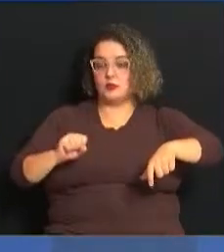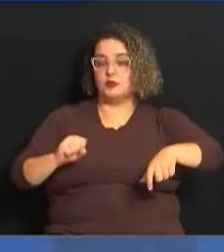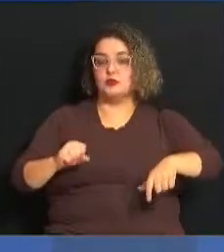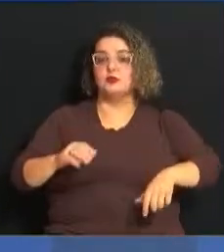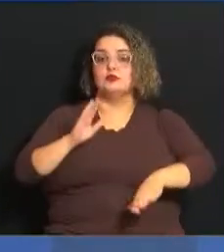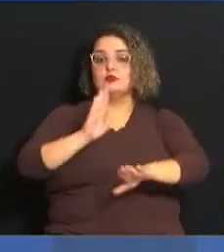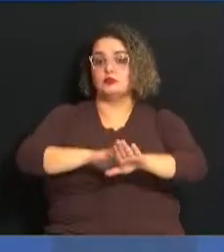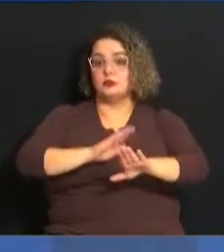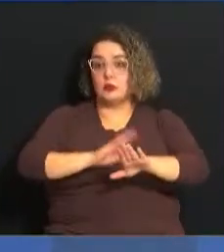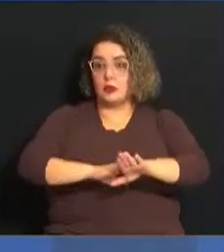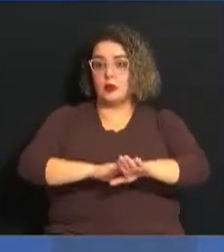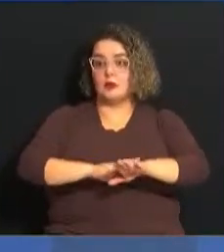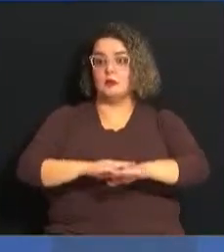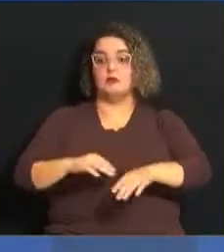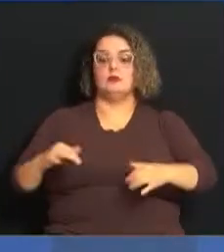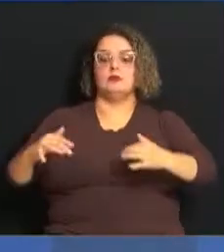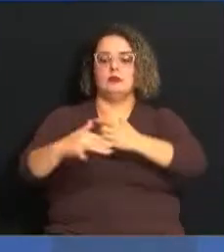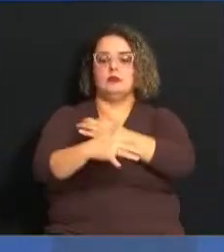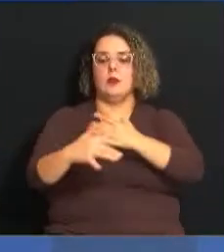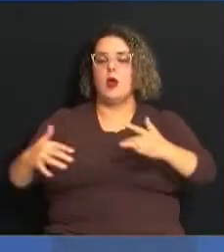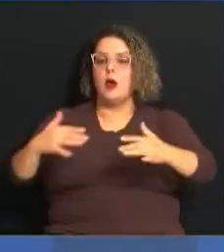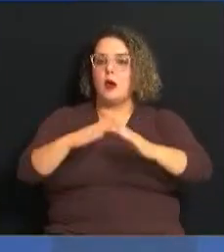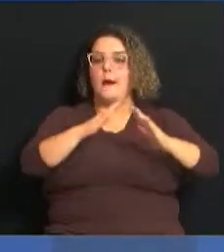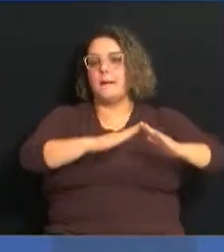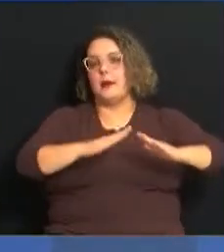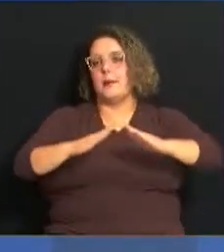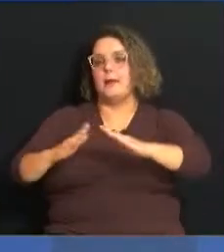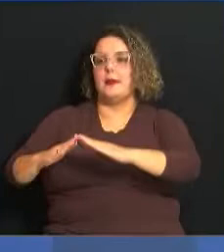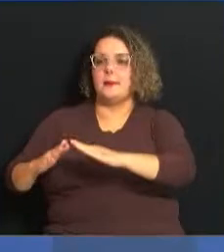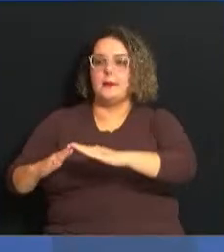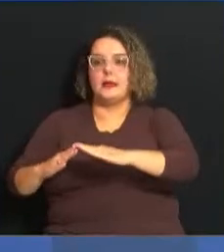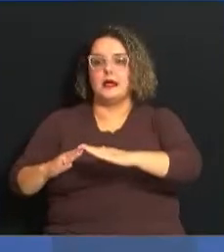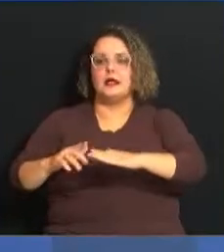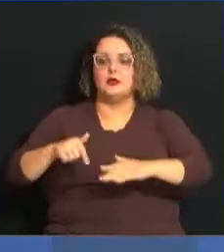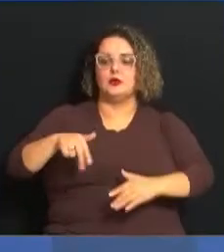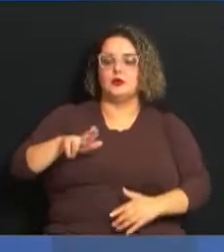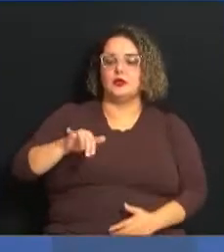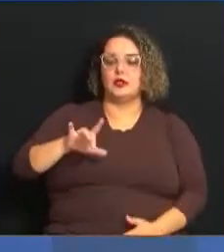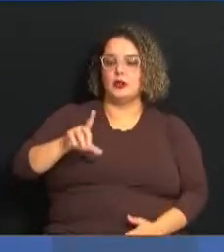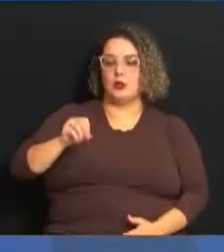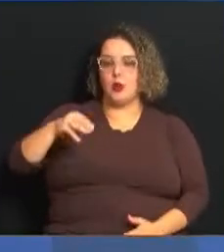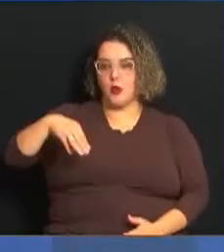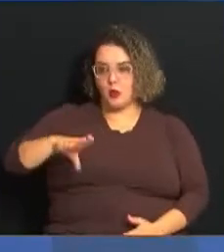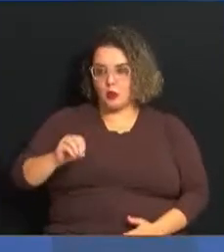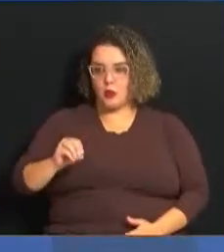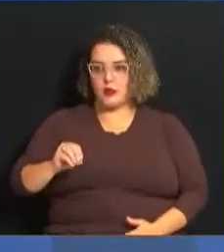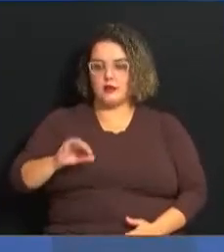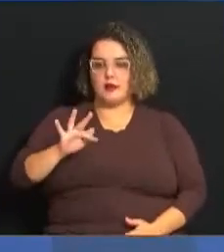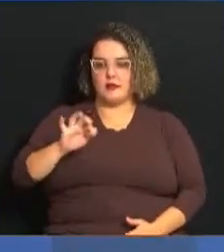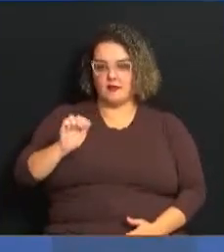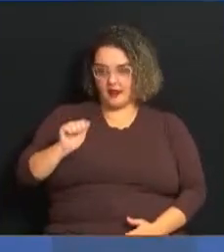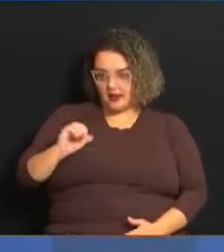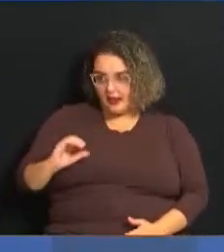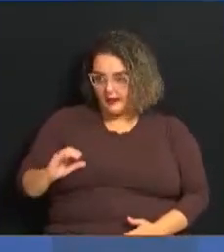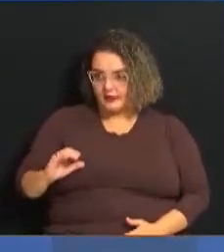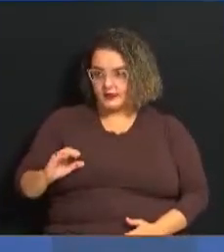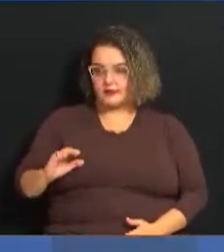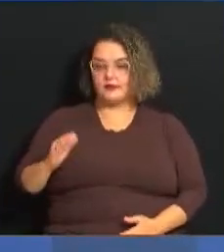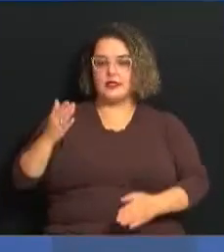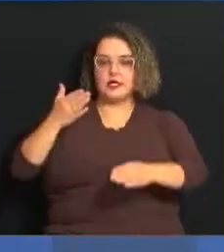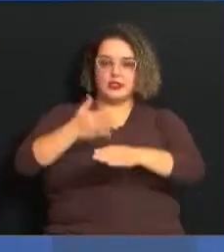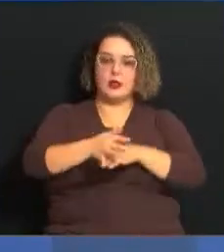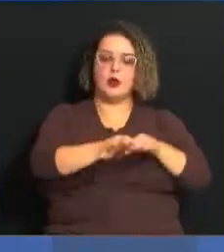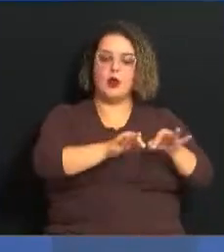Municipal de Habitação, Coab, também através do PAC Quilombo e da Fundação FEAC. Como parte, a gente vai ter uma